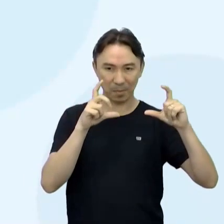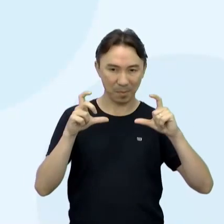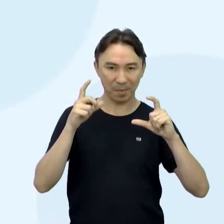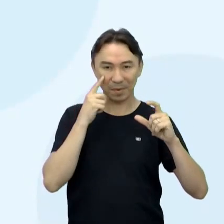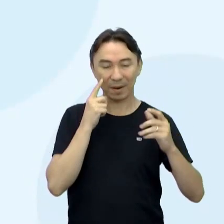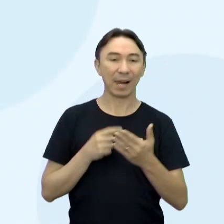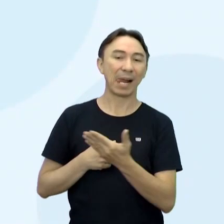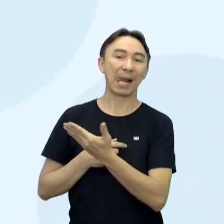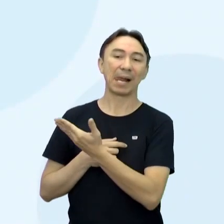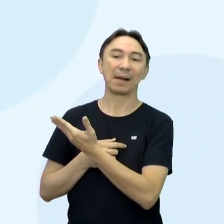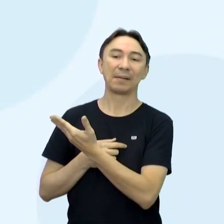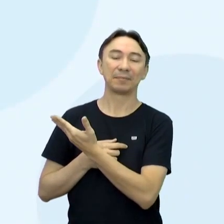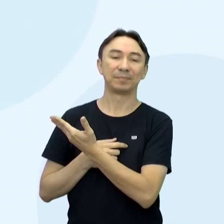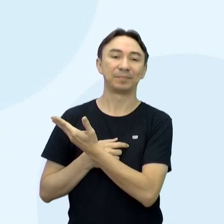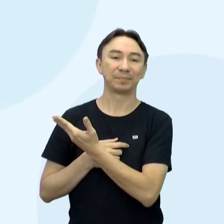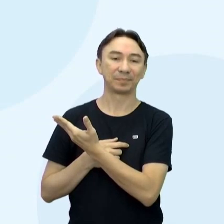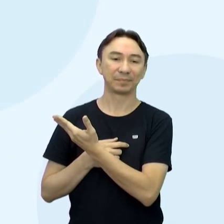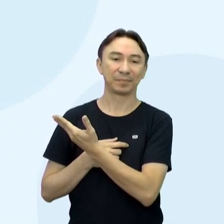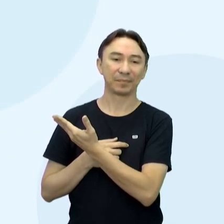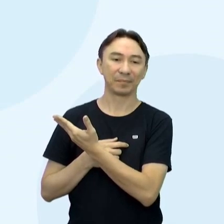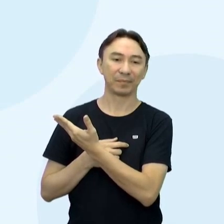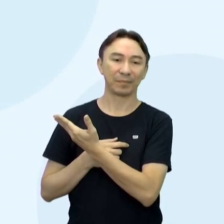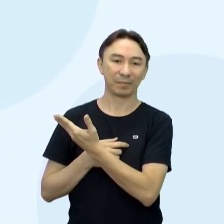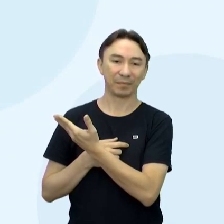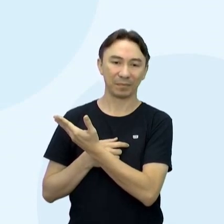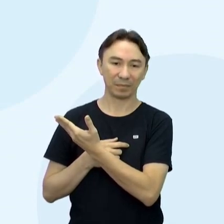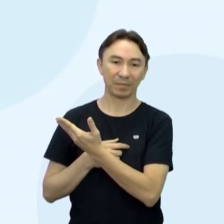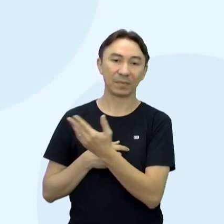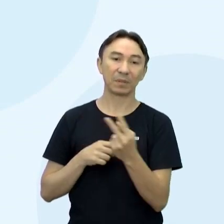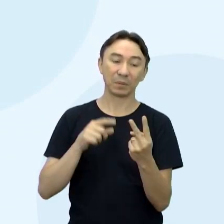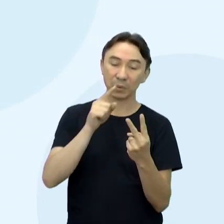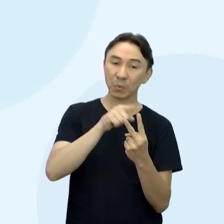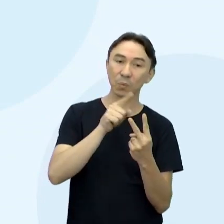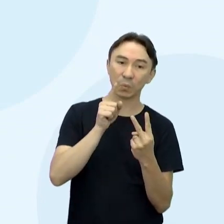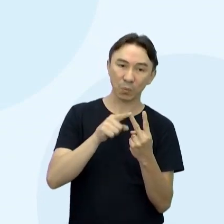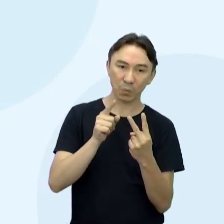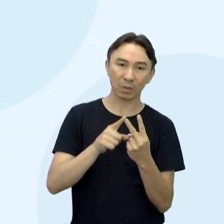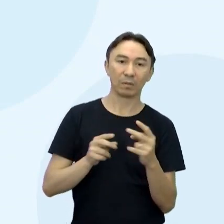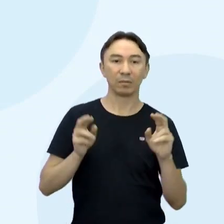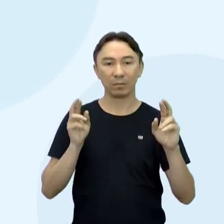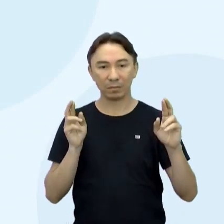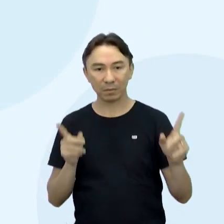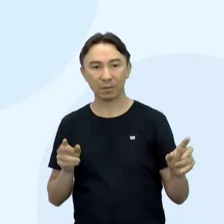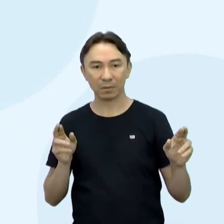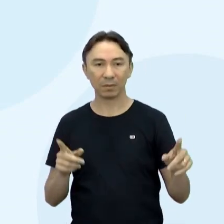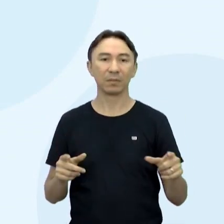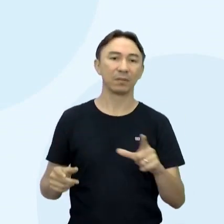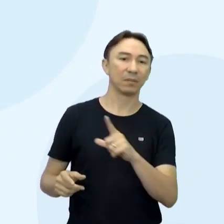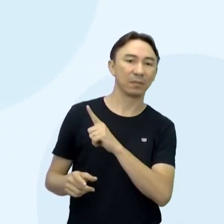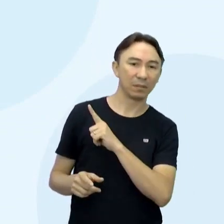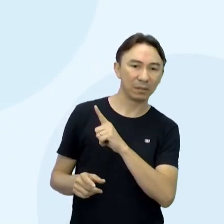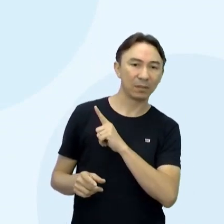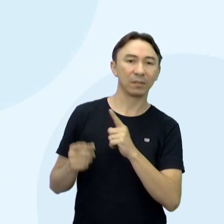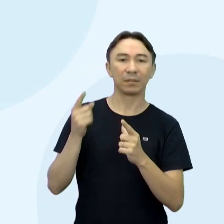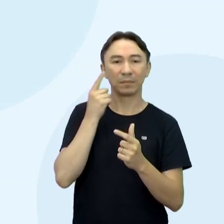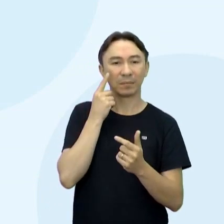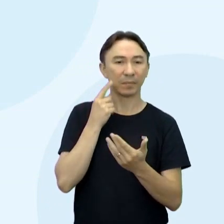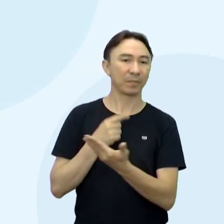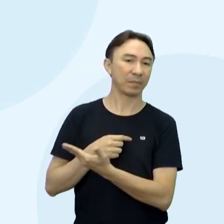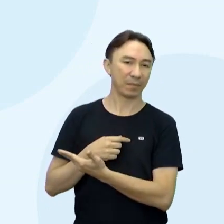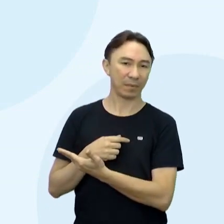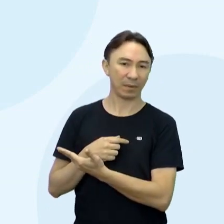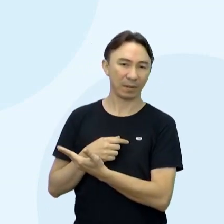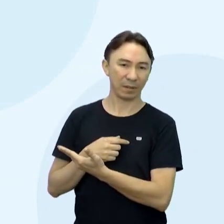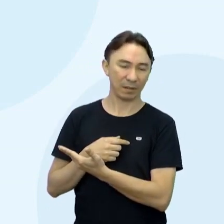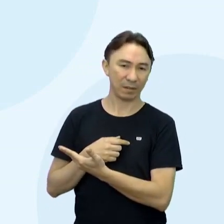né? São 2 imagens diferentes, né? Temos as referências logo abaixo para que vocês